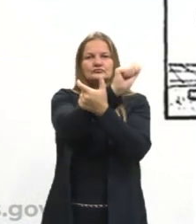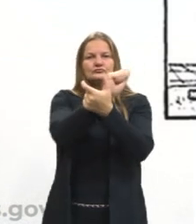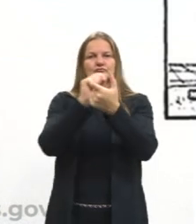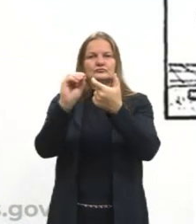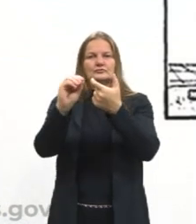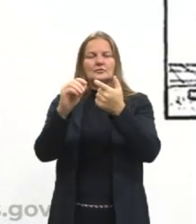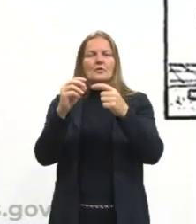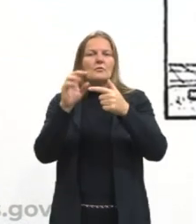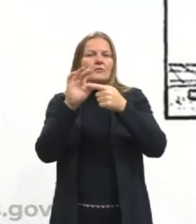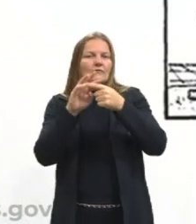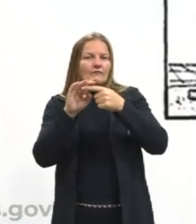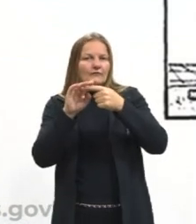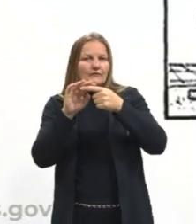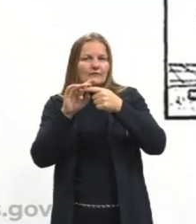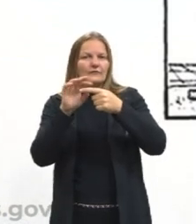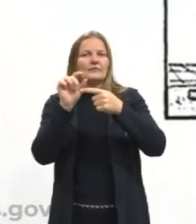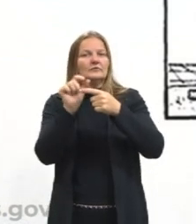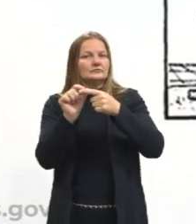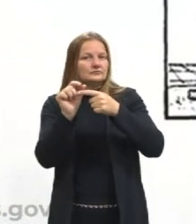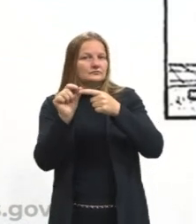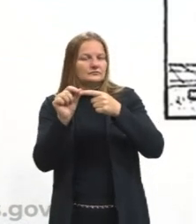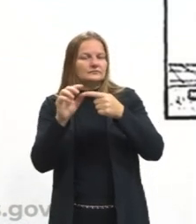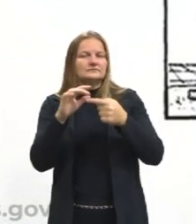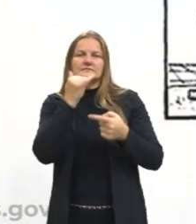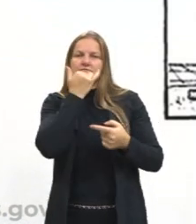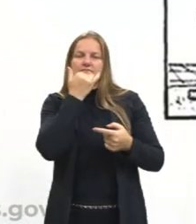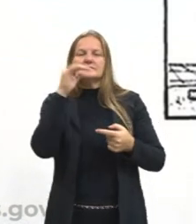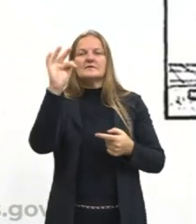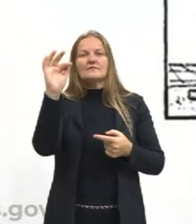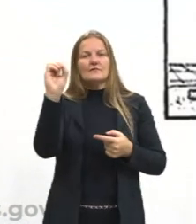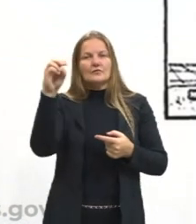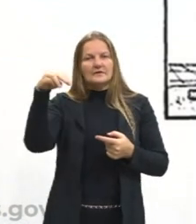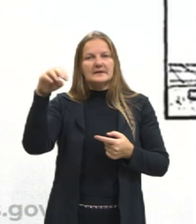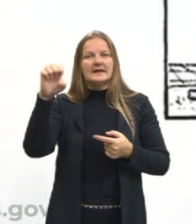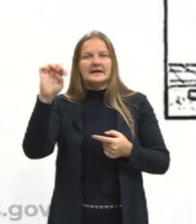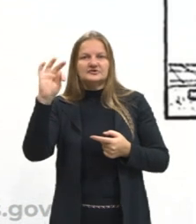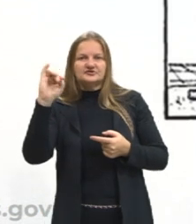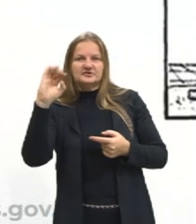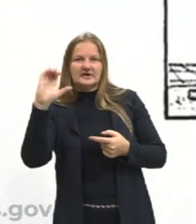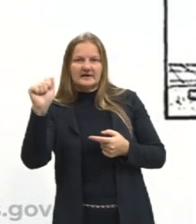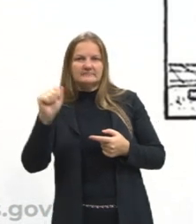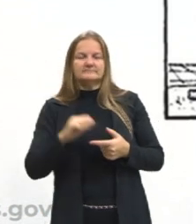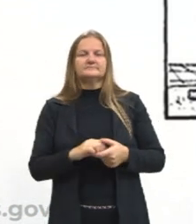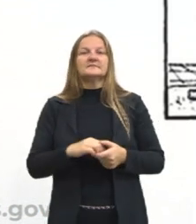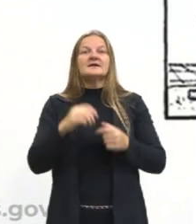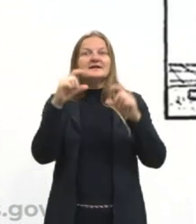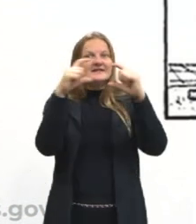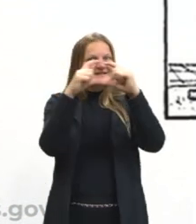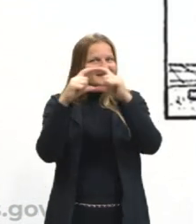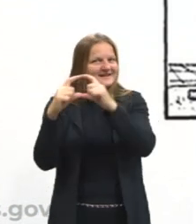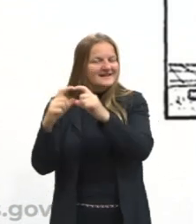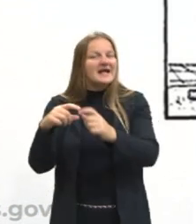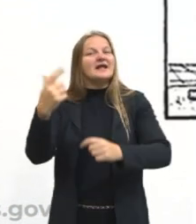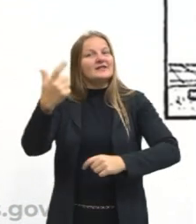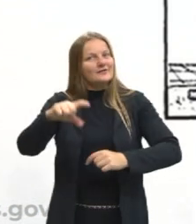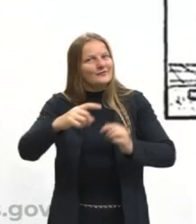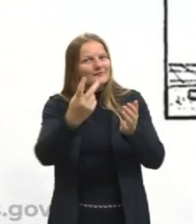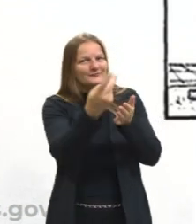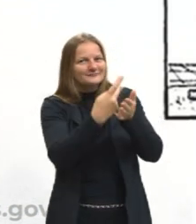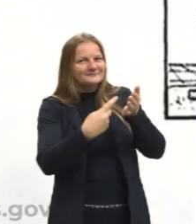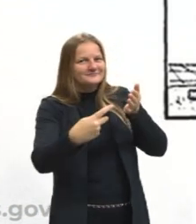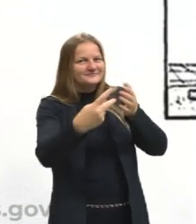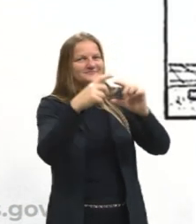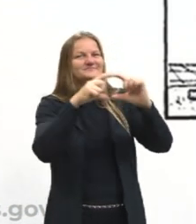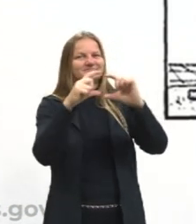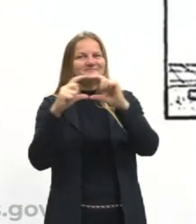questões fonéticas tá para isso eu trouxe novamente a tira da Mafalda e o Quero